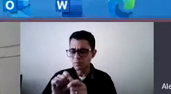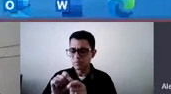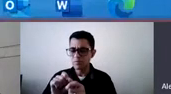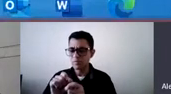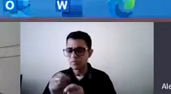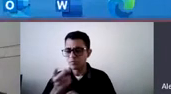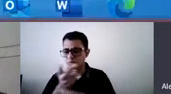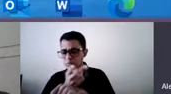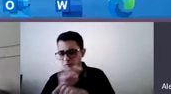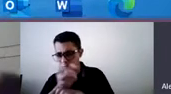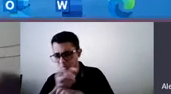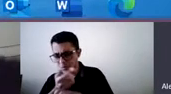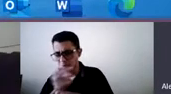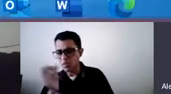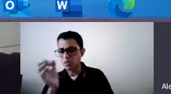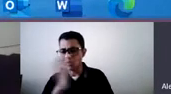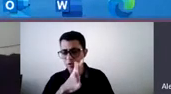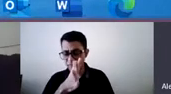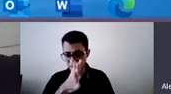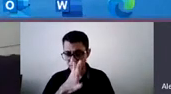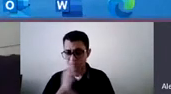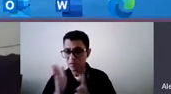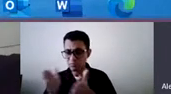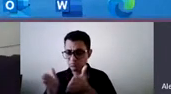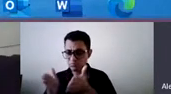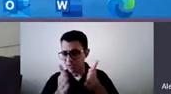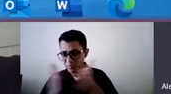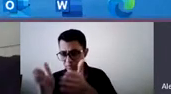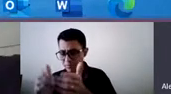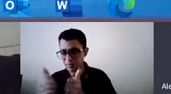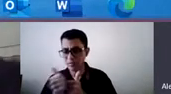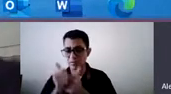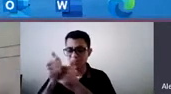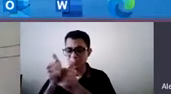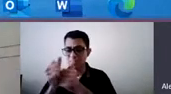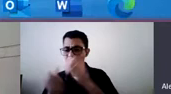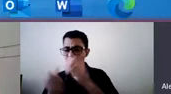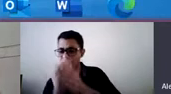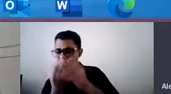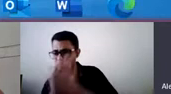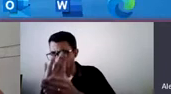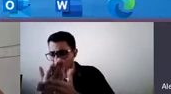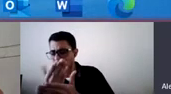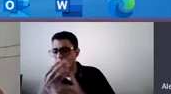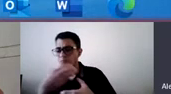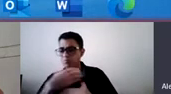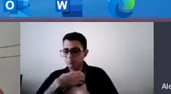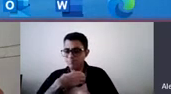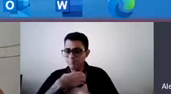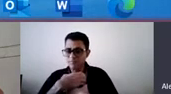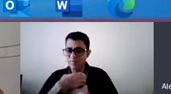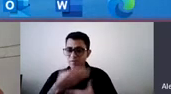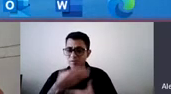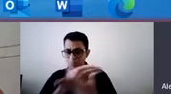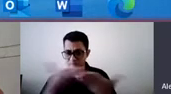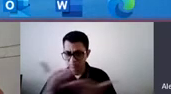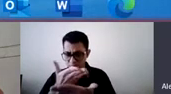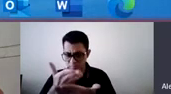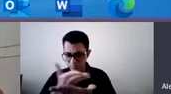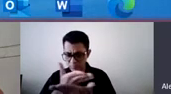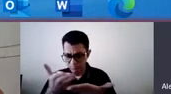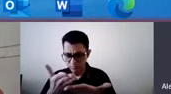inspirar ações novas, né? Se reinventarem conforme a situação que se está apresentando no